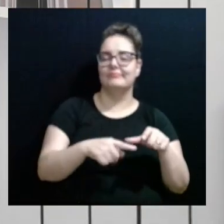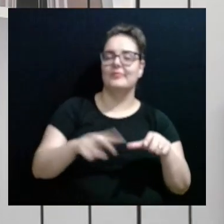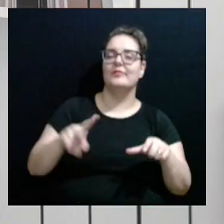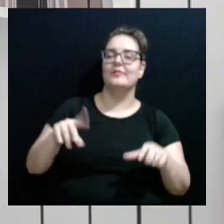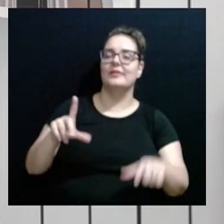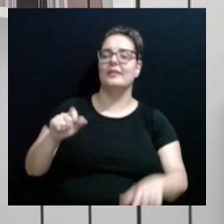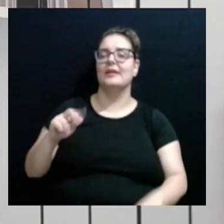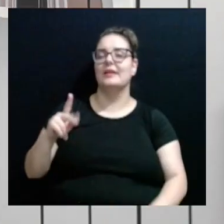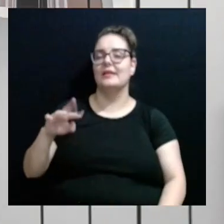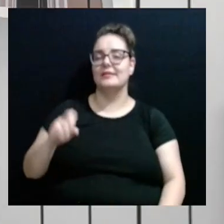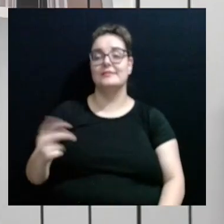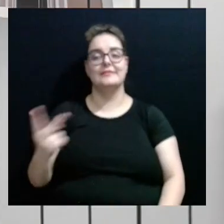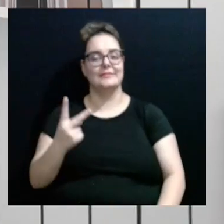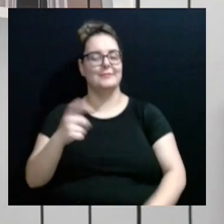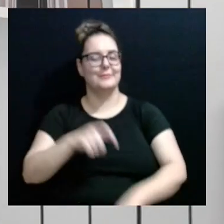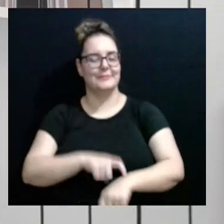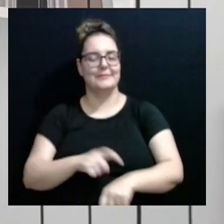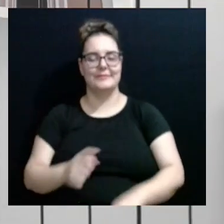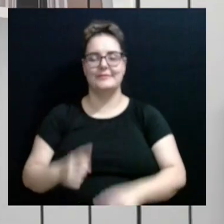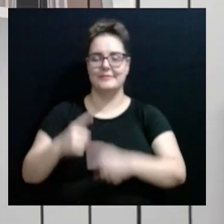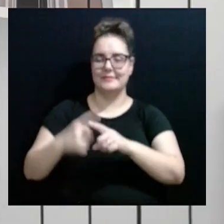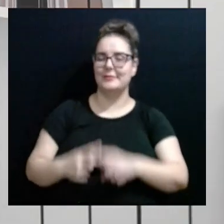na segunda fase da competição.